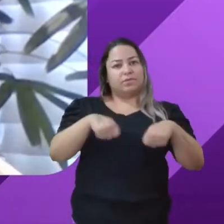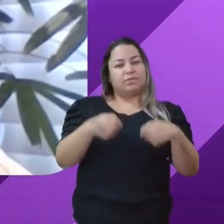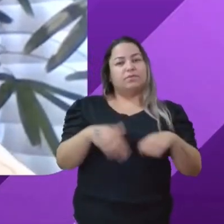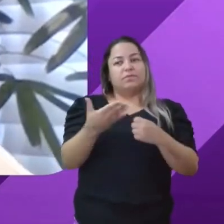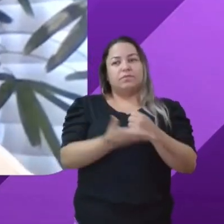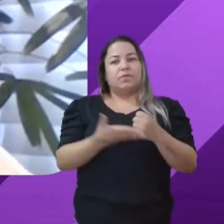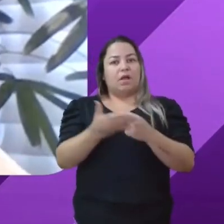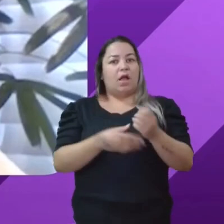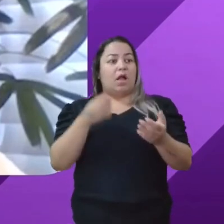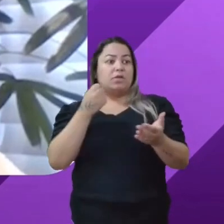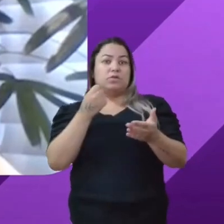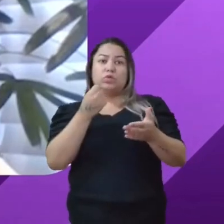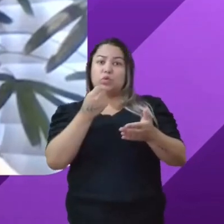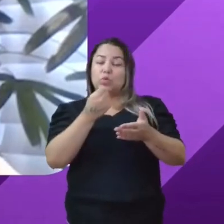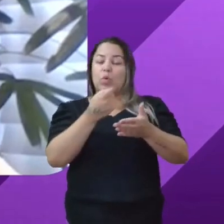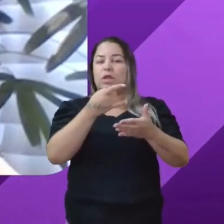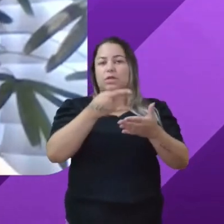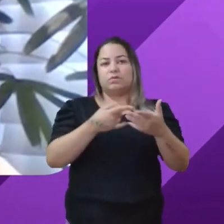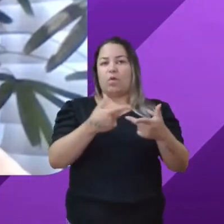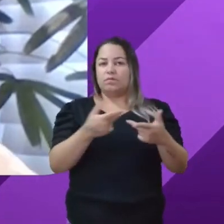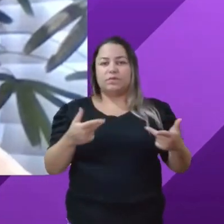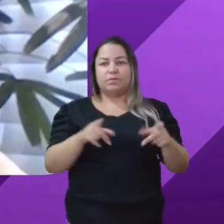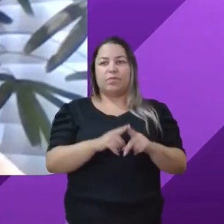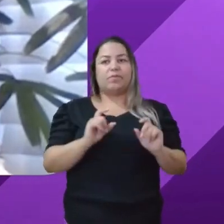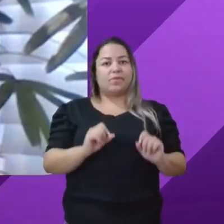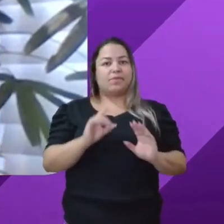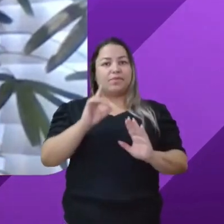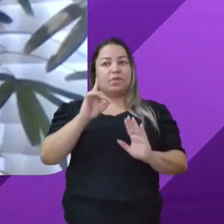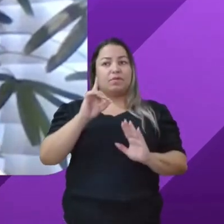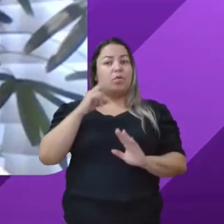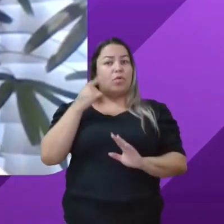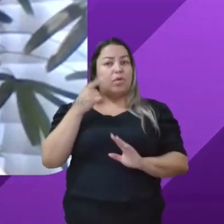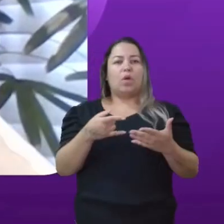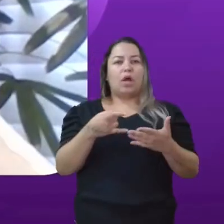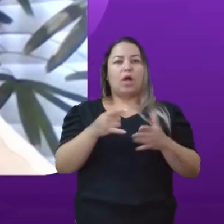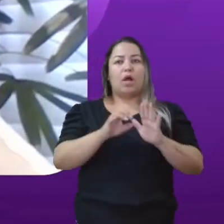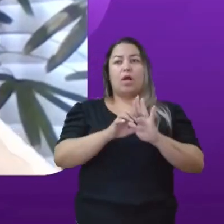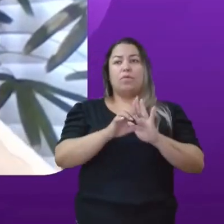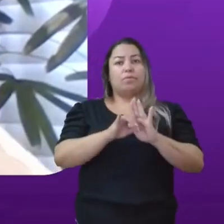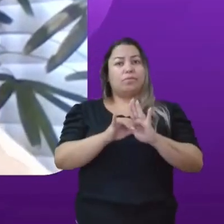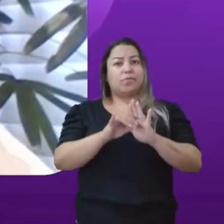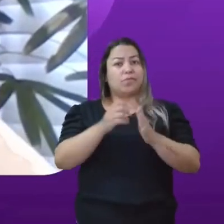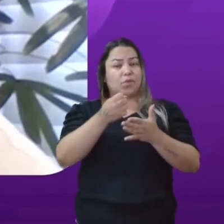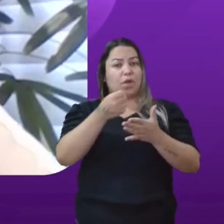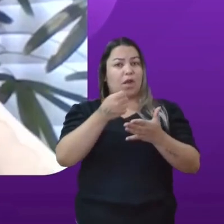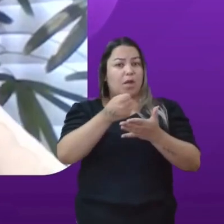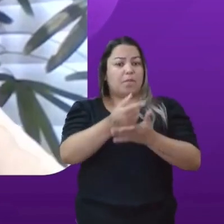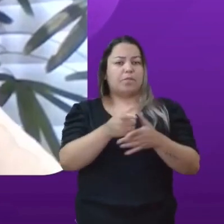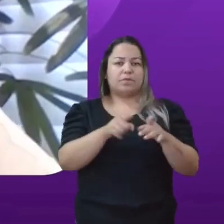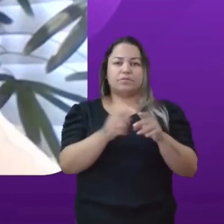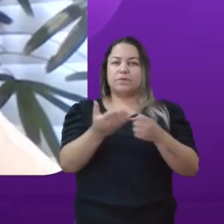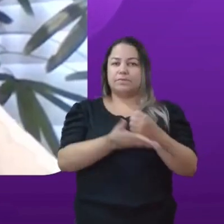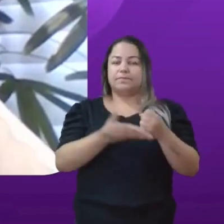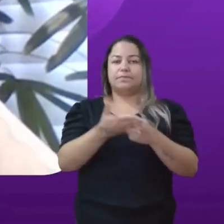básicas, as suas contas básicas, algo que no direito tributário a gente vai chamar de mínimo existencial. Para a gente falar do princípio da capacidade